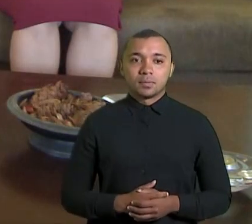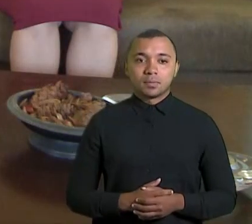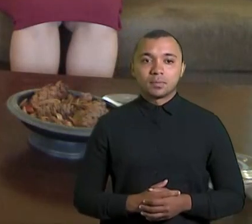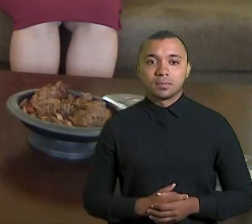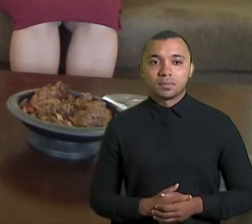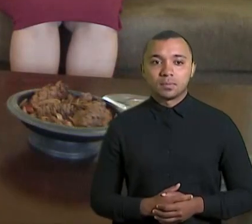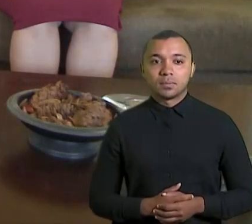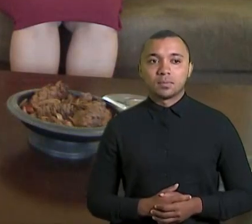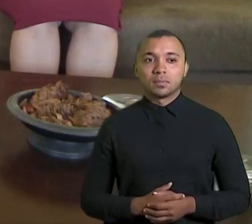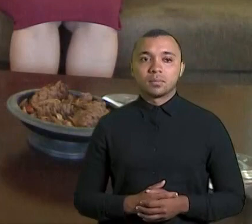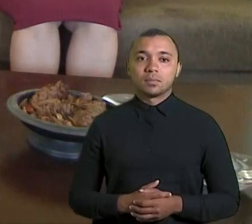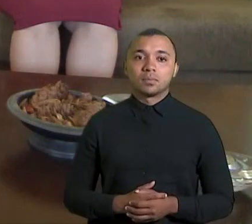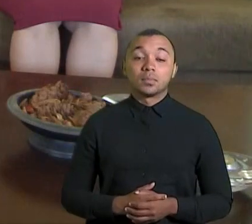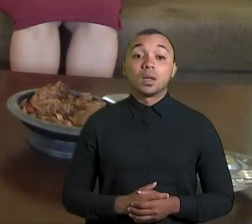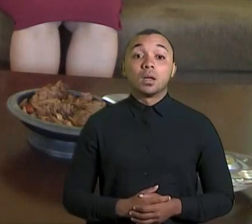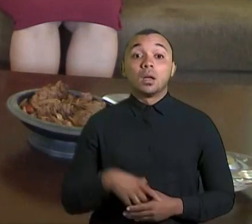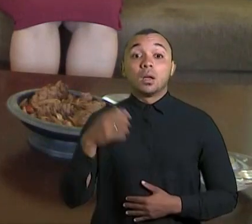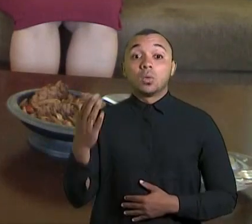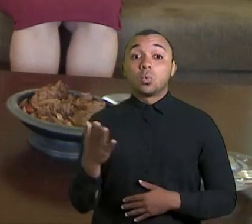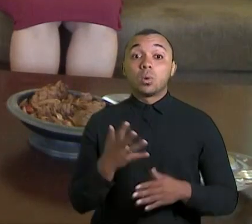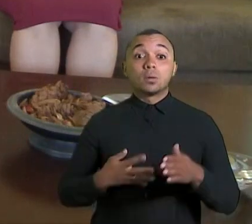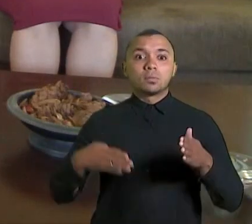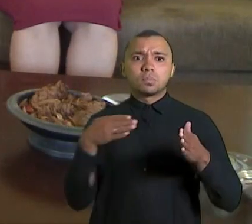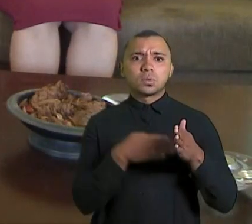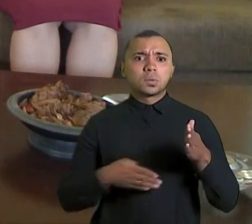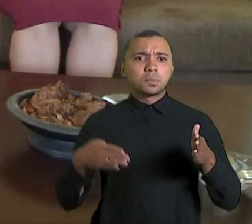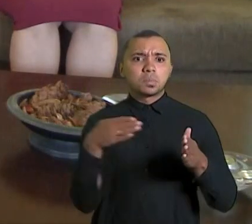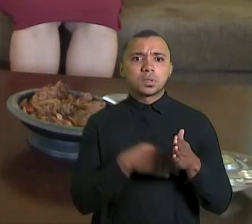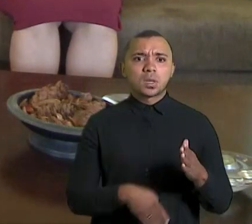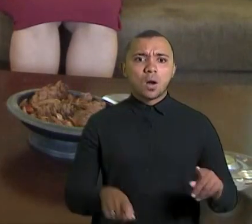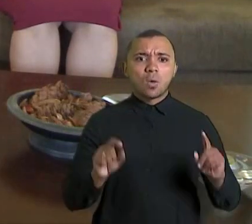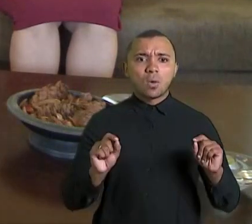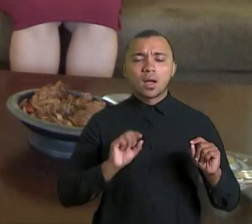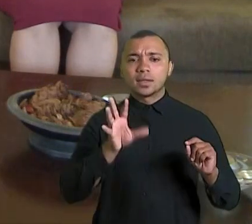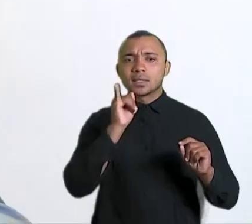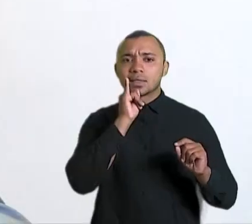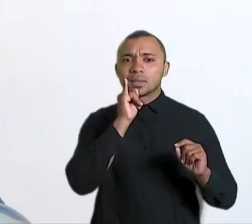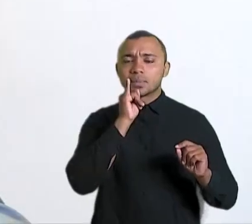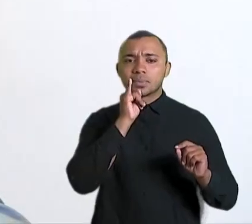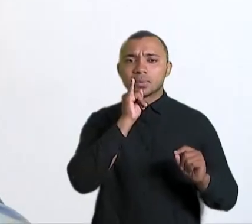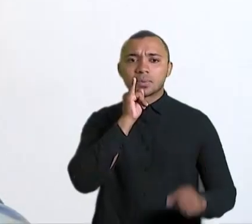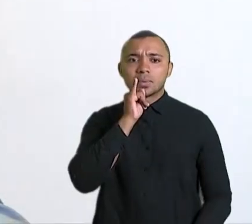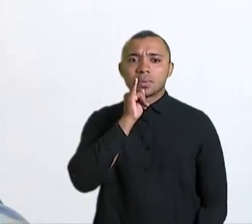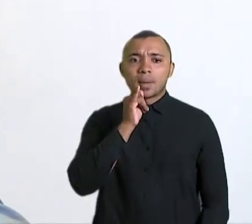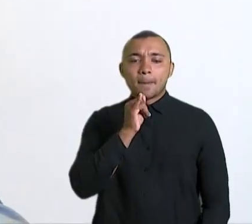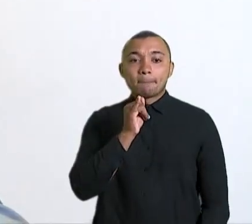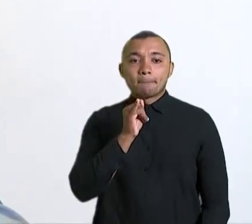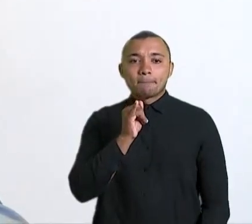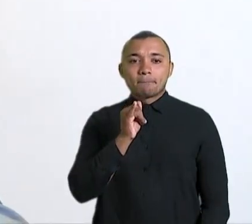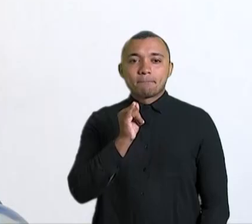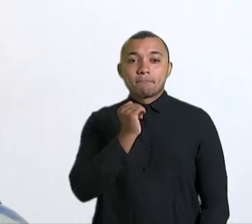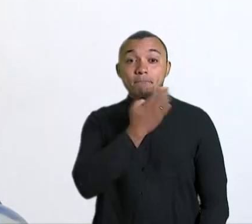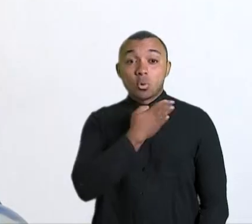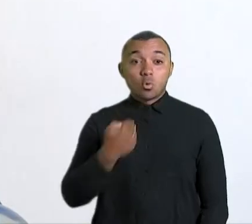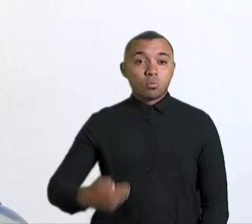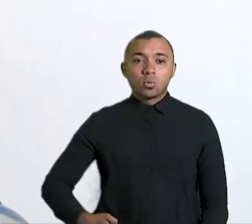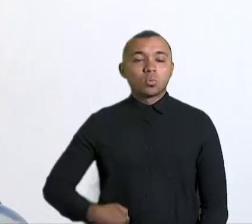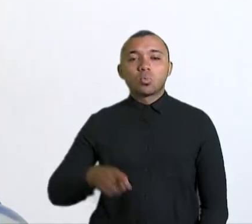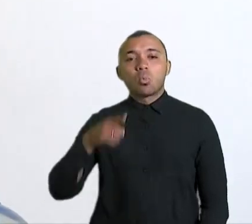quais são as suas dificuldades quando você procura um atendimento médico, principalmente um atendimento público, se for o